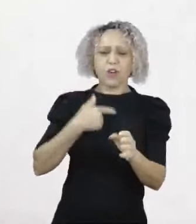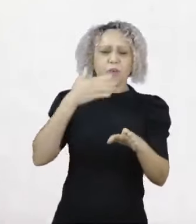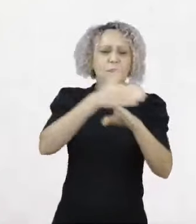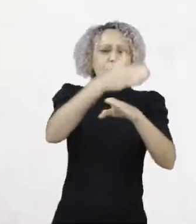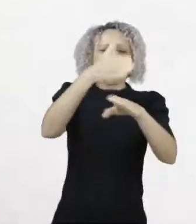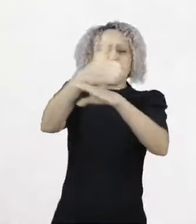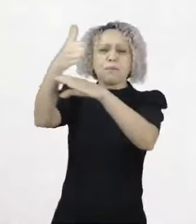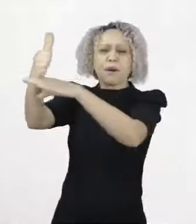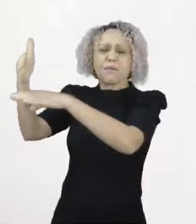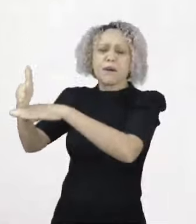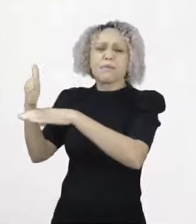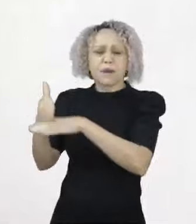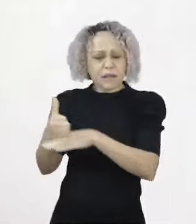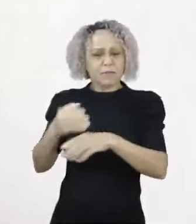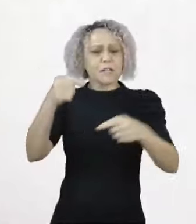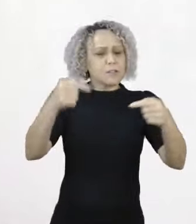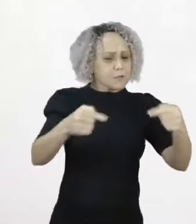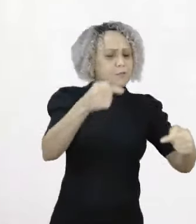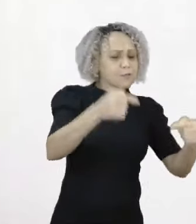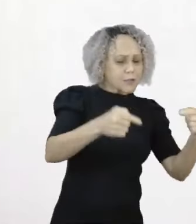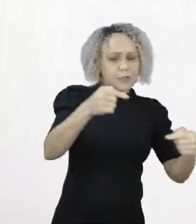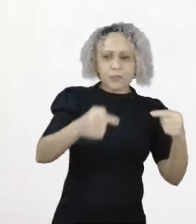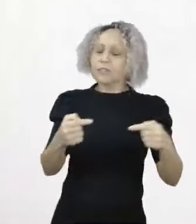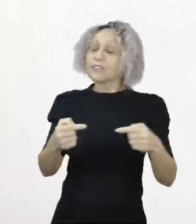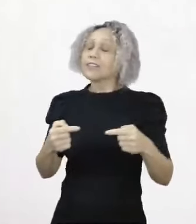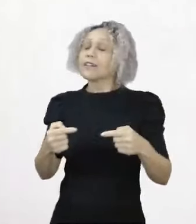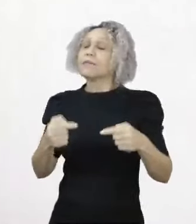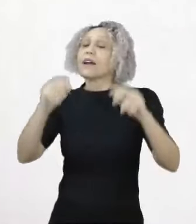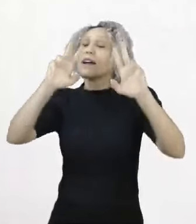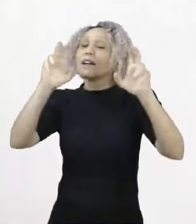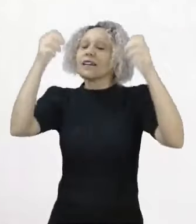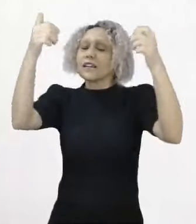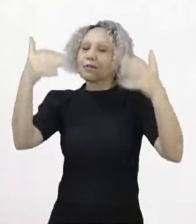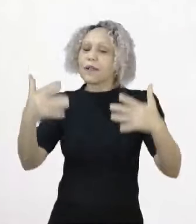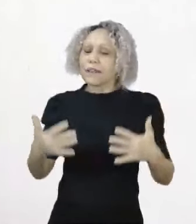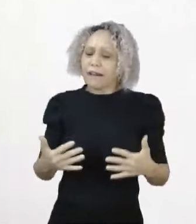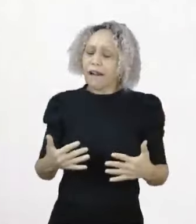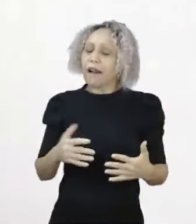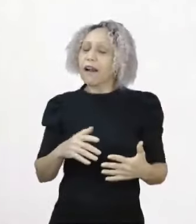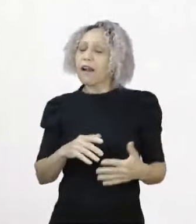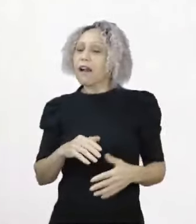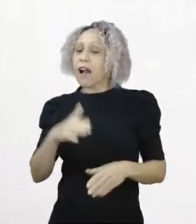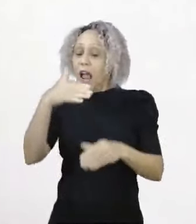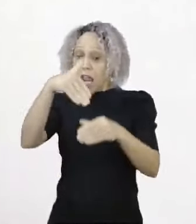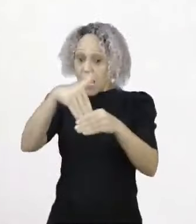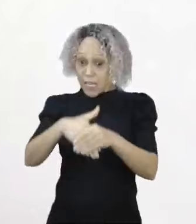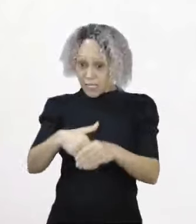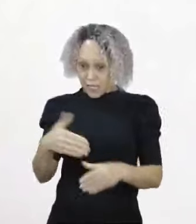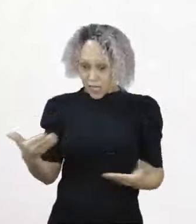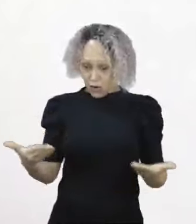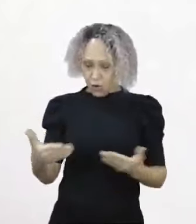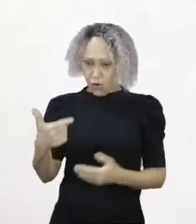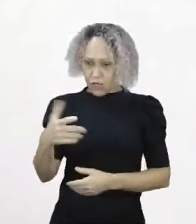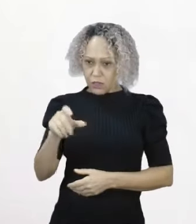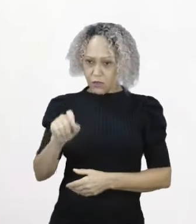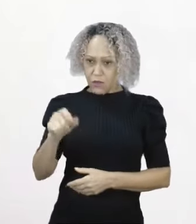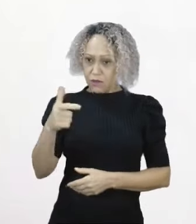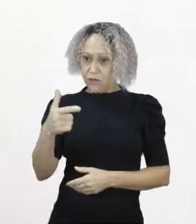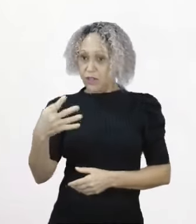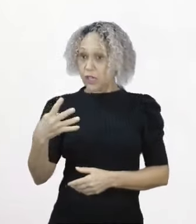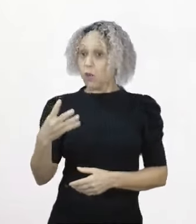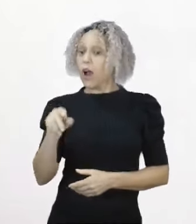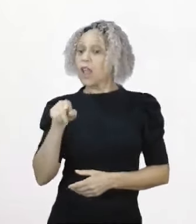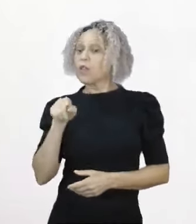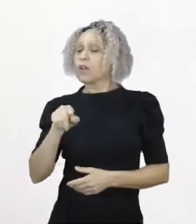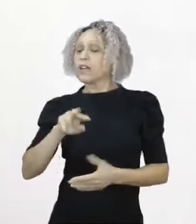falar sobre o que essa a eleição desse ano que vem representa para o Brasil e paraa continuidade desse